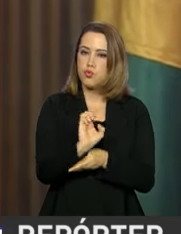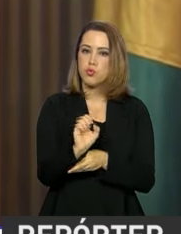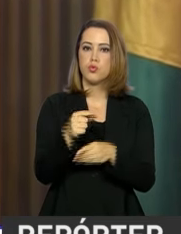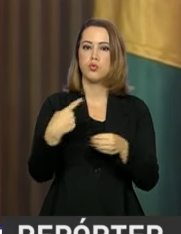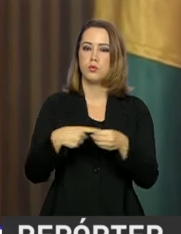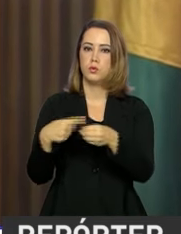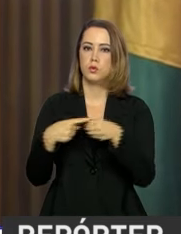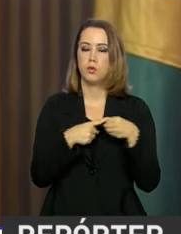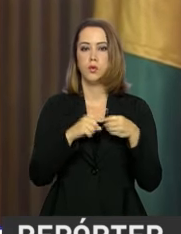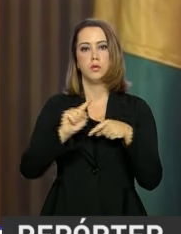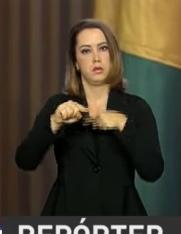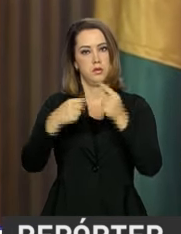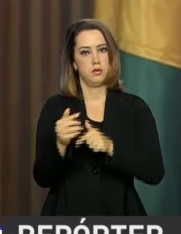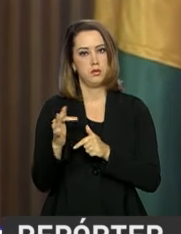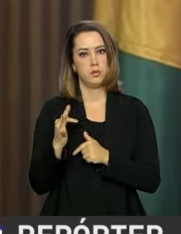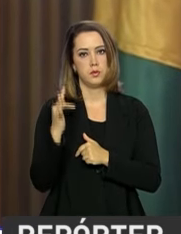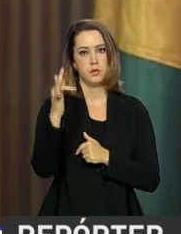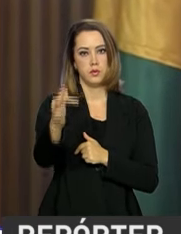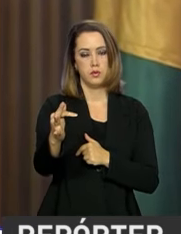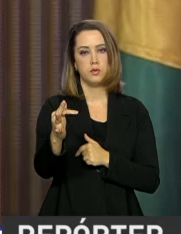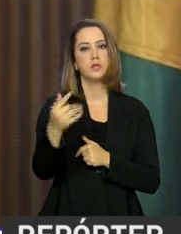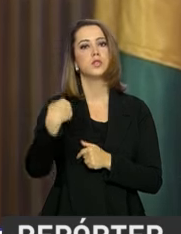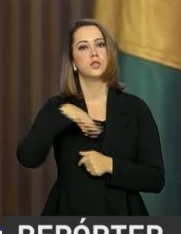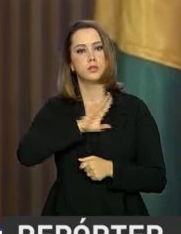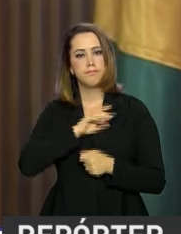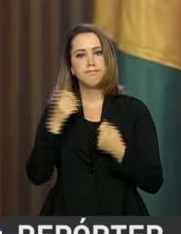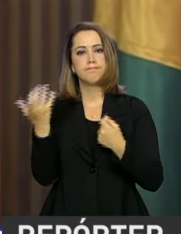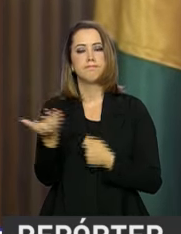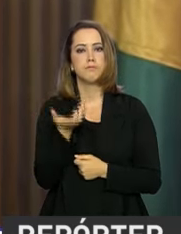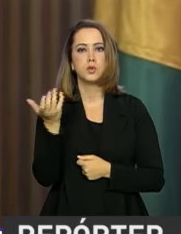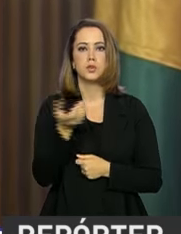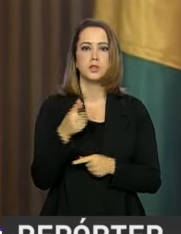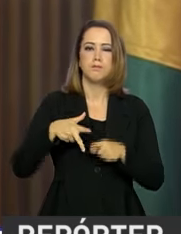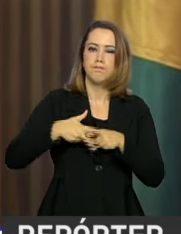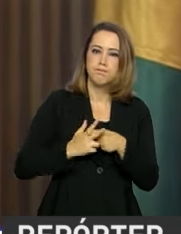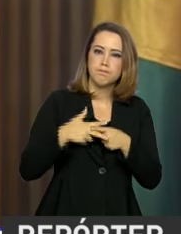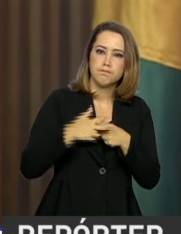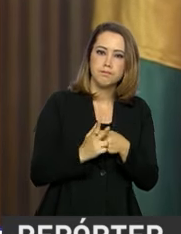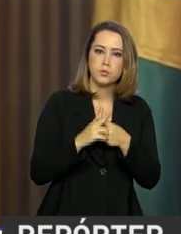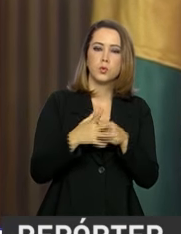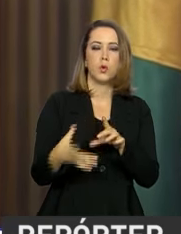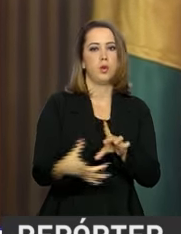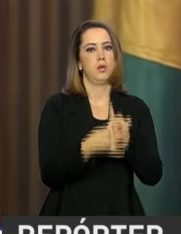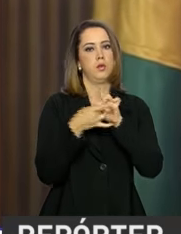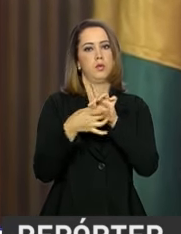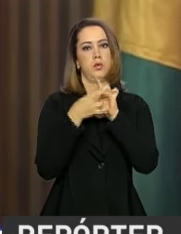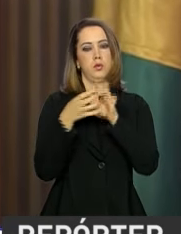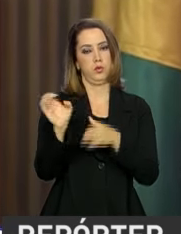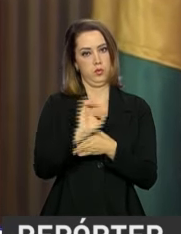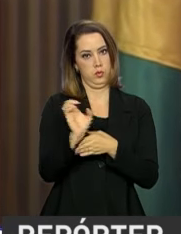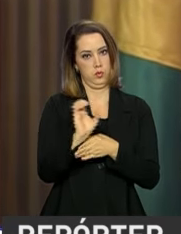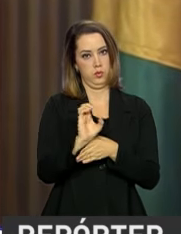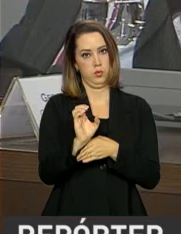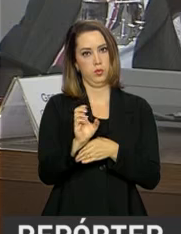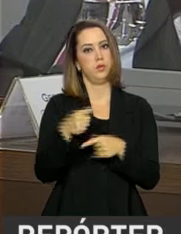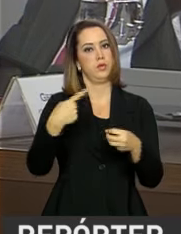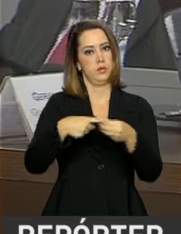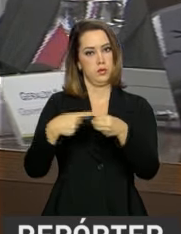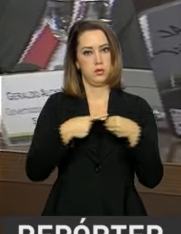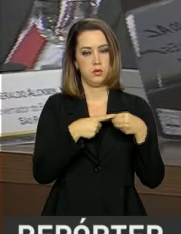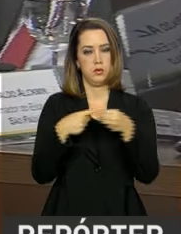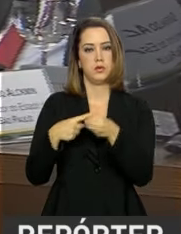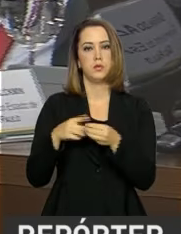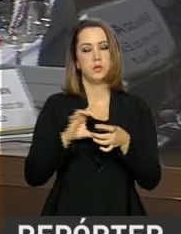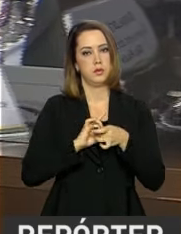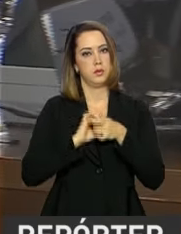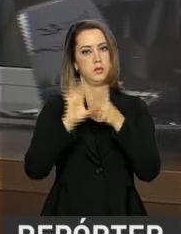adiante, propor uma fortíssima revisão do Pacto Federativo, que conceda maior autonomia aos estados